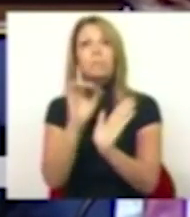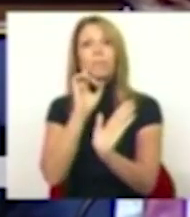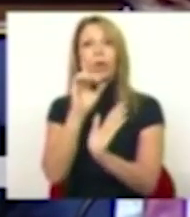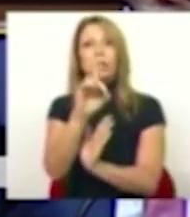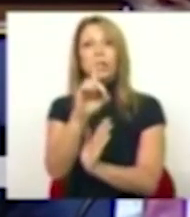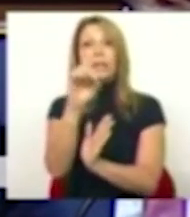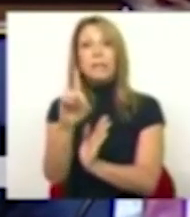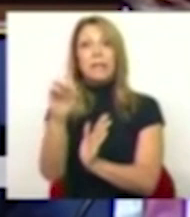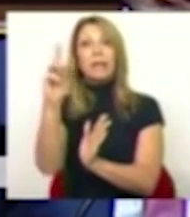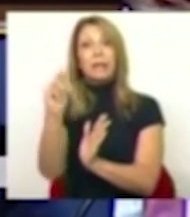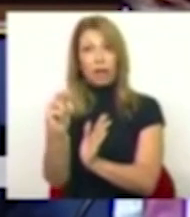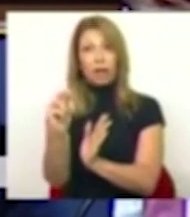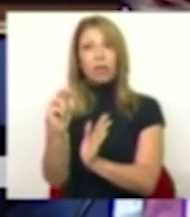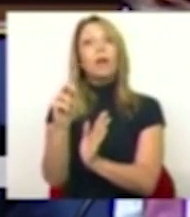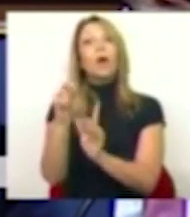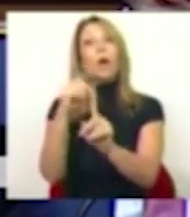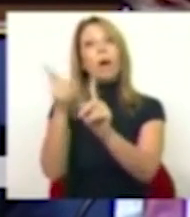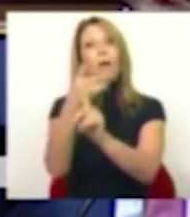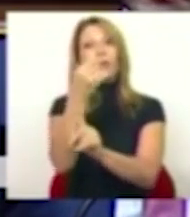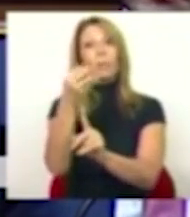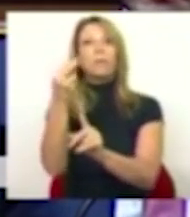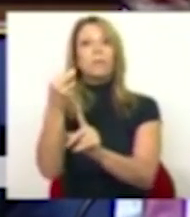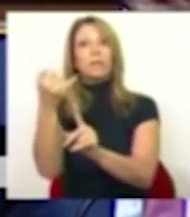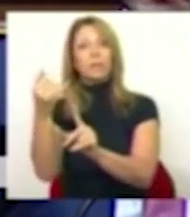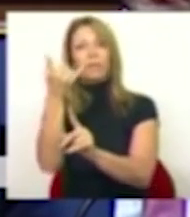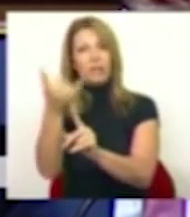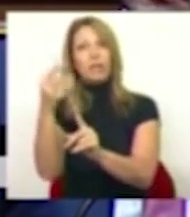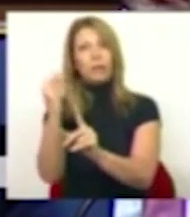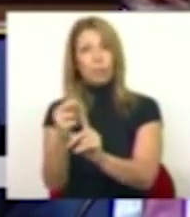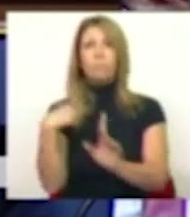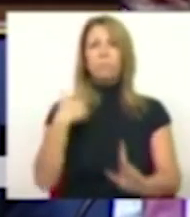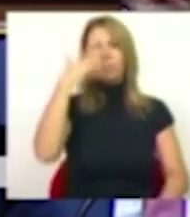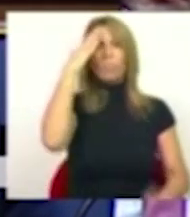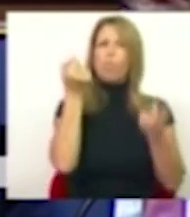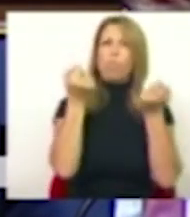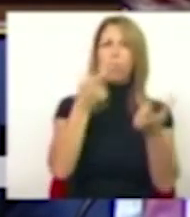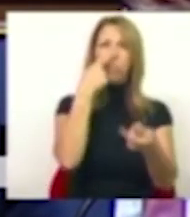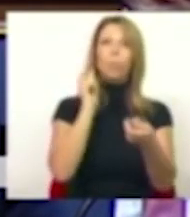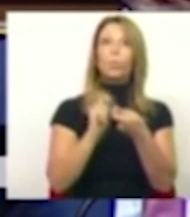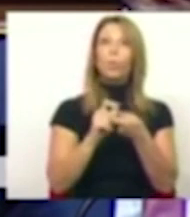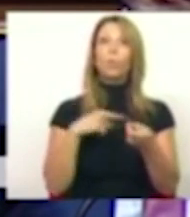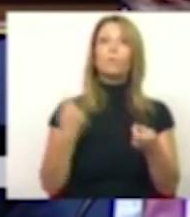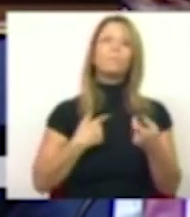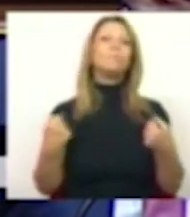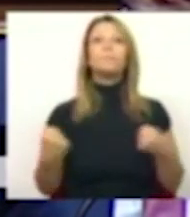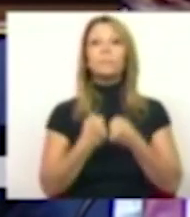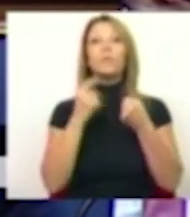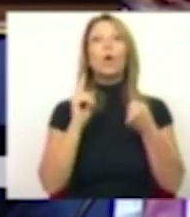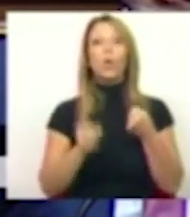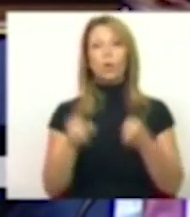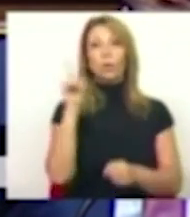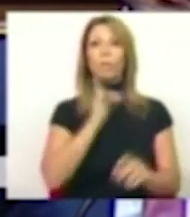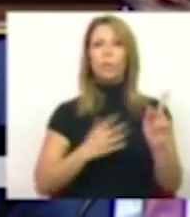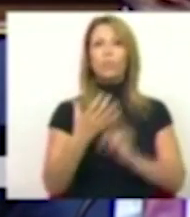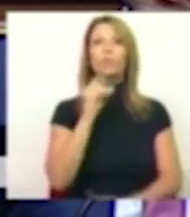em 2023. Nós entendemos que é pouco e nós próprios fizemos o desafio de chegar a